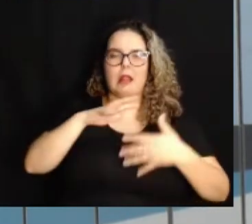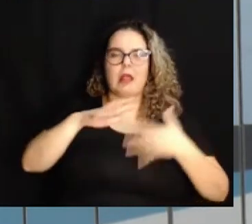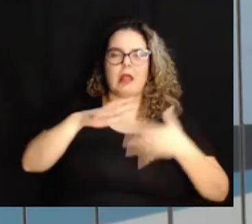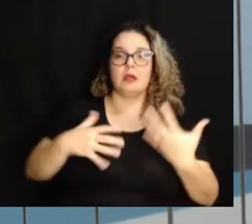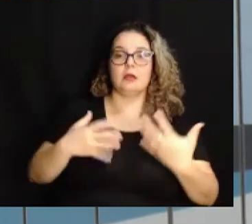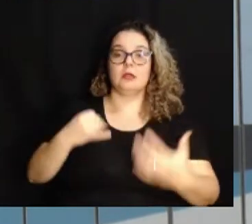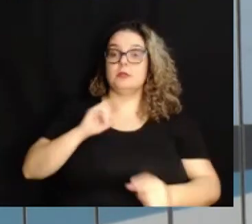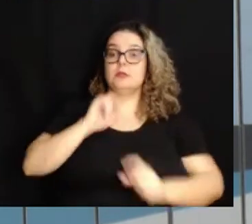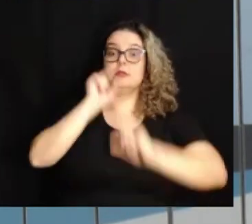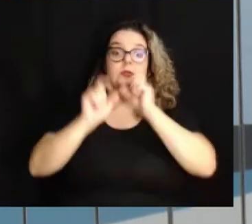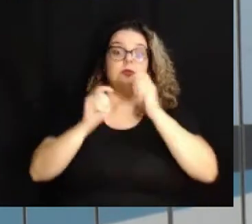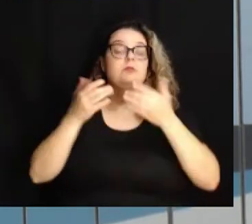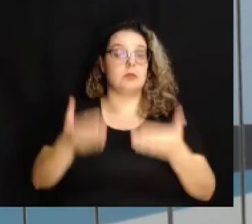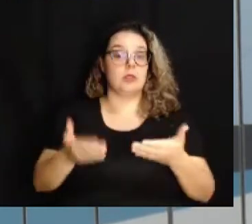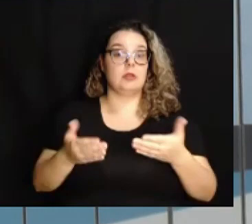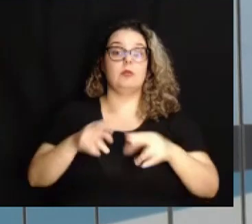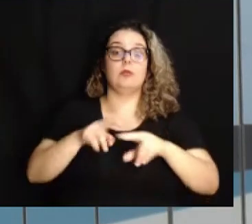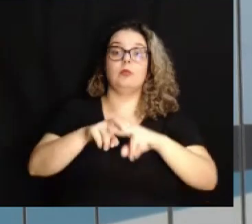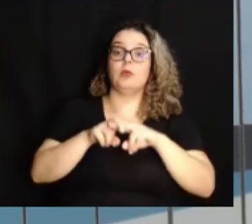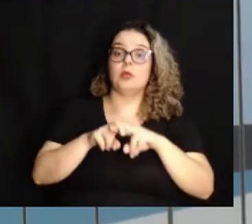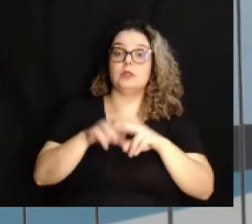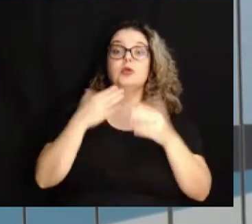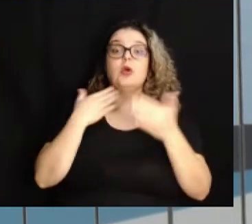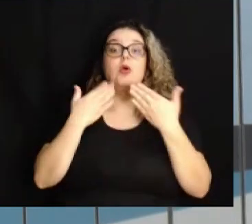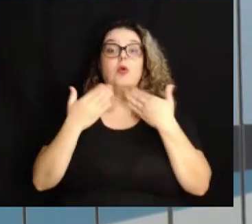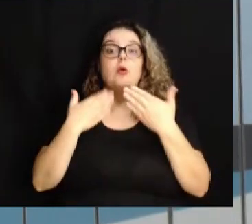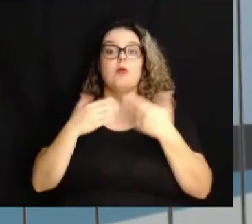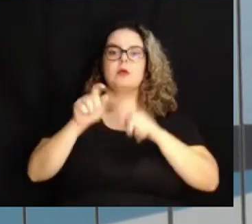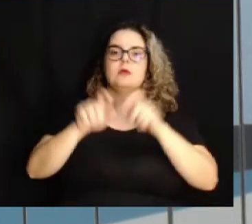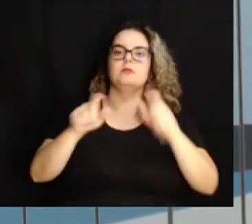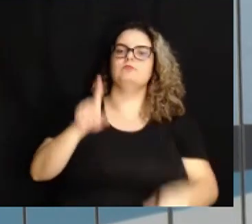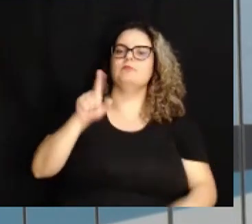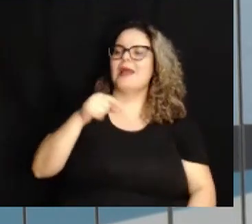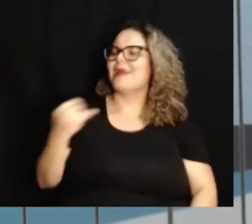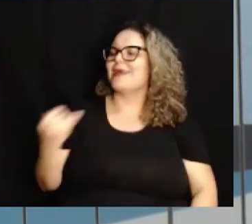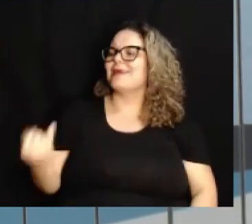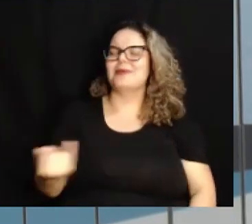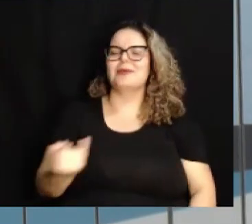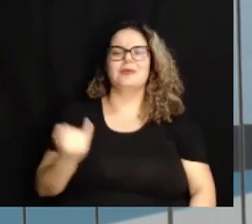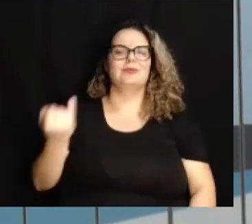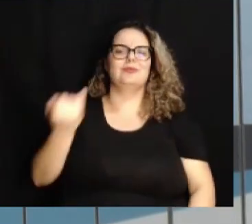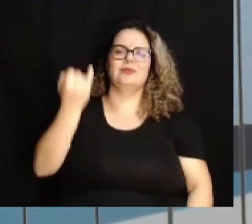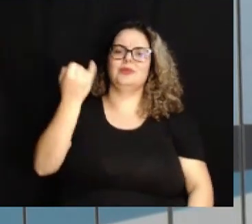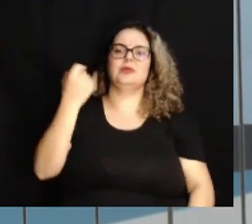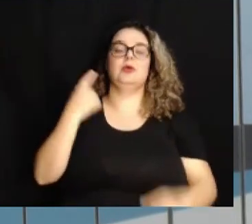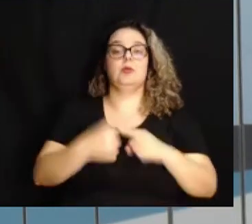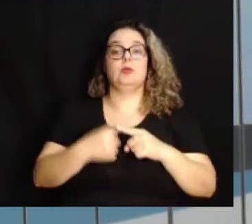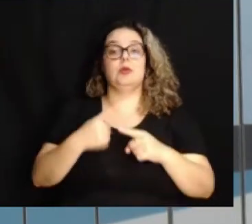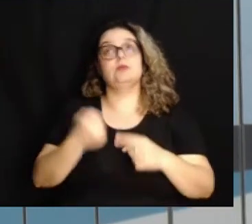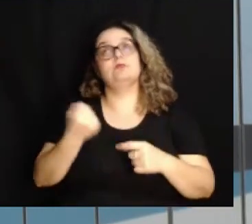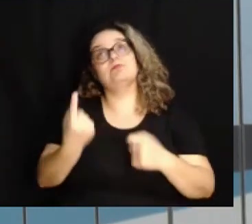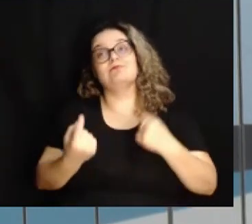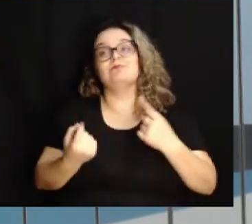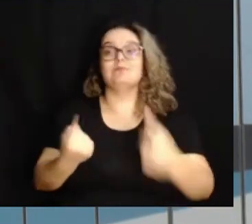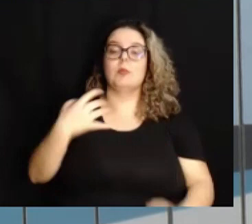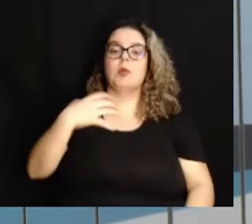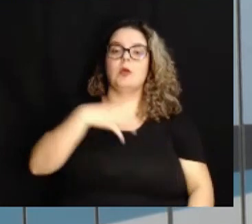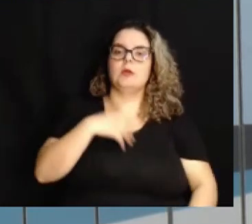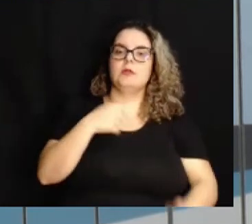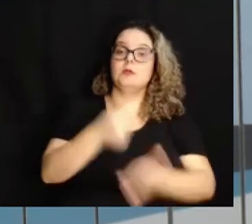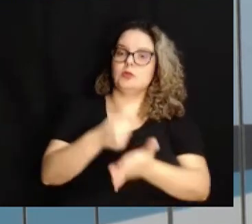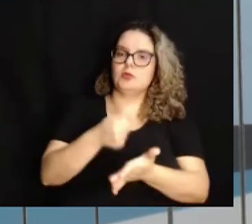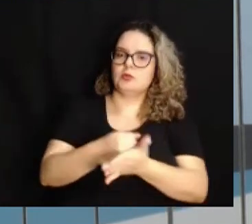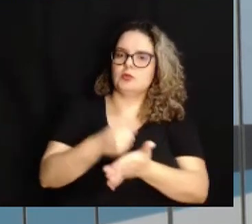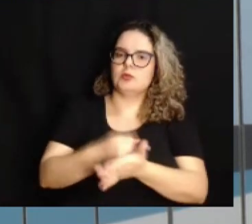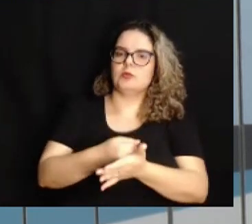Então, por isso que conversar com alguém é primordial, porque você vai, de alguma forma, ser obrigado a ter palavras